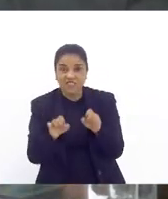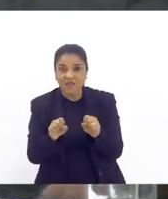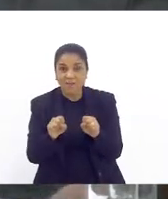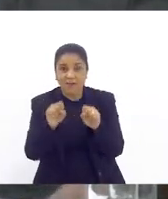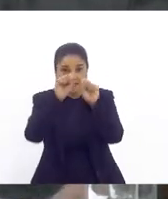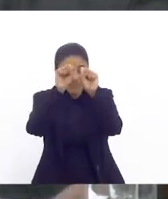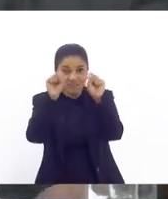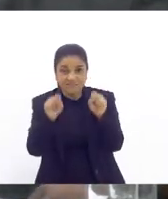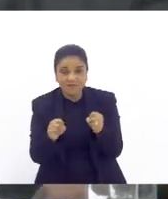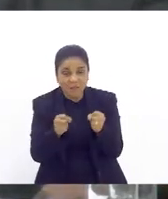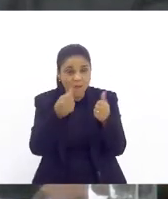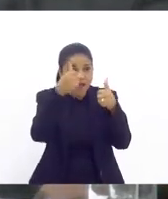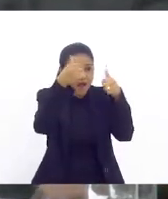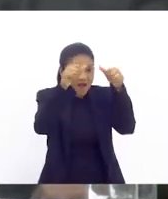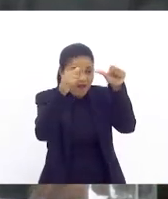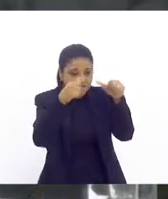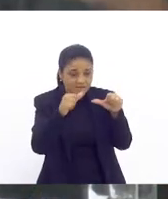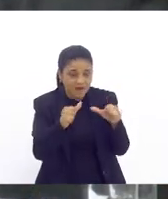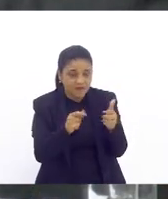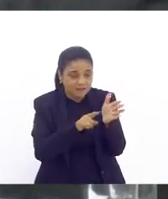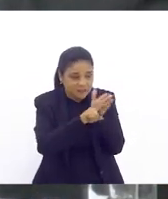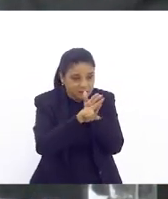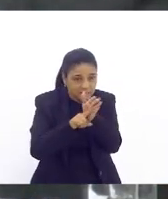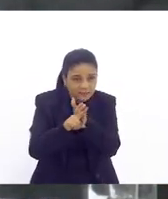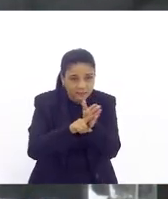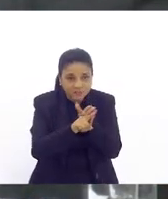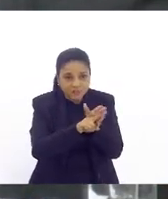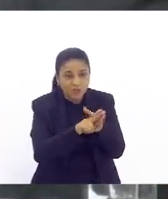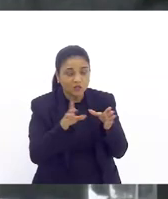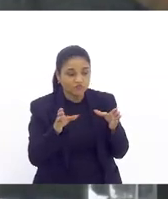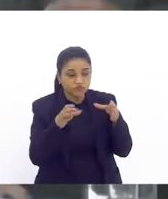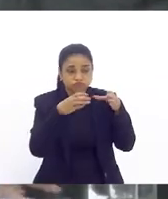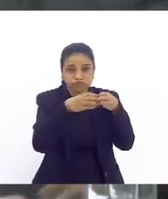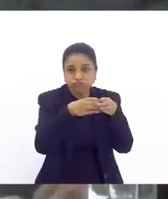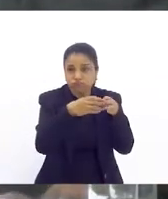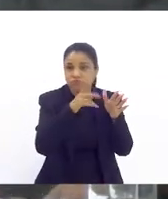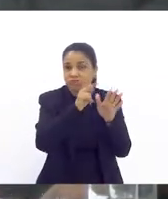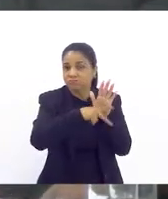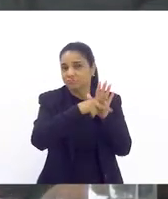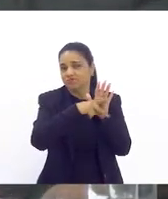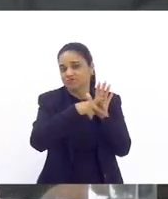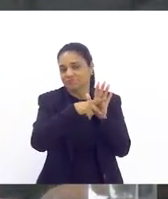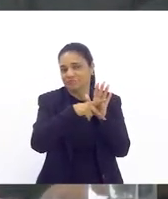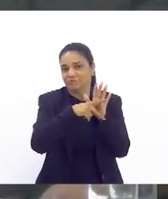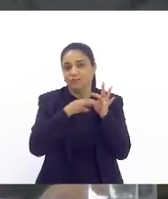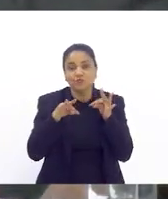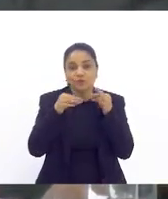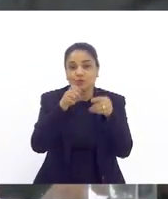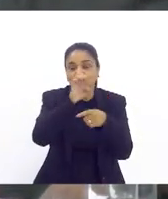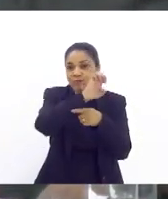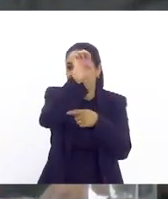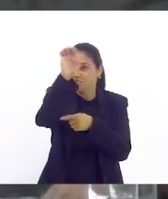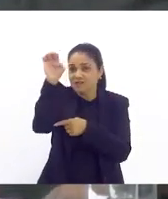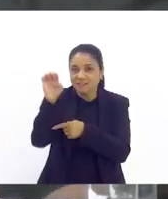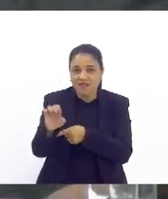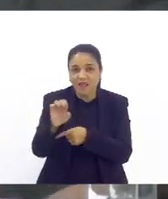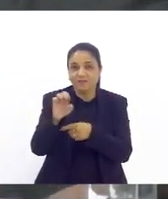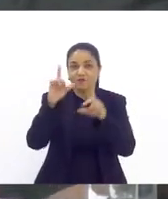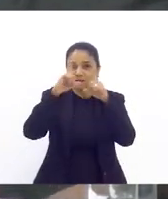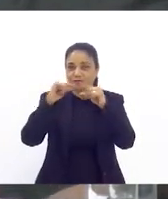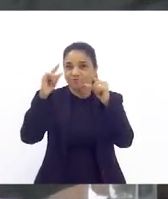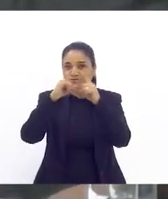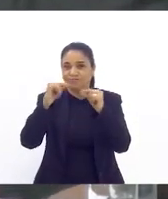avaliando o conjunto dos planos nacionais de todos os estados e do Distrito Federal